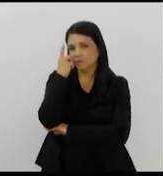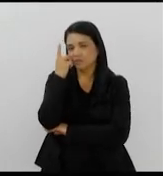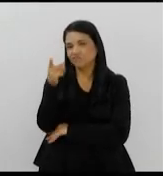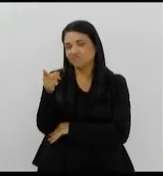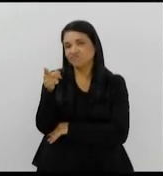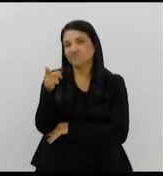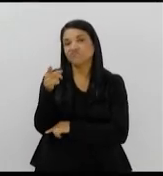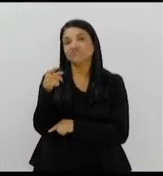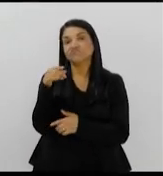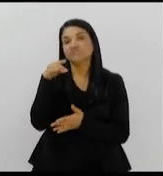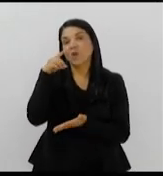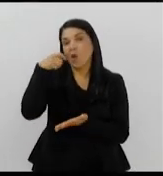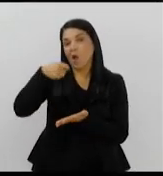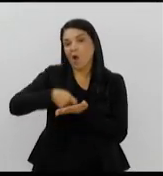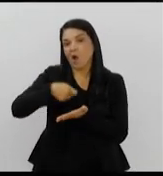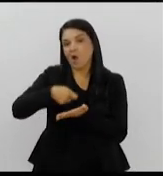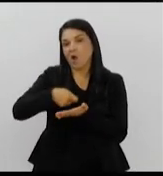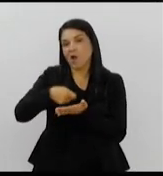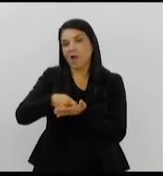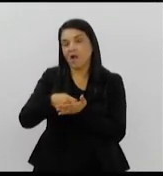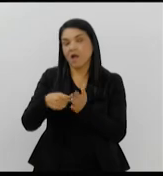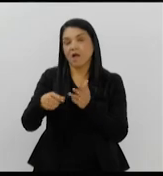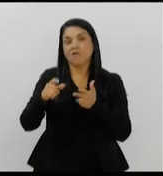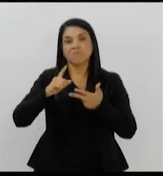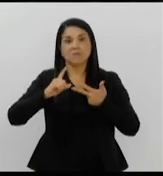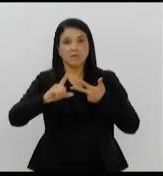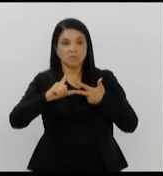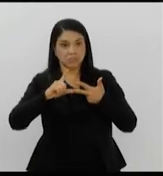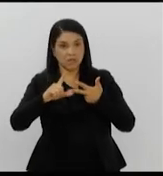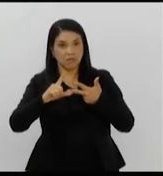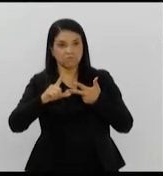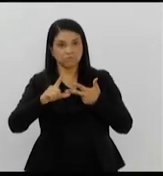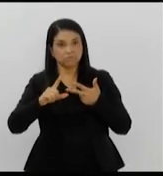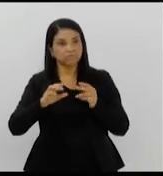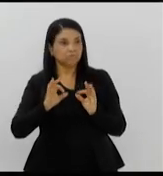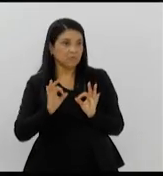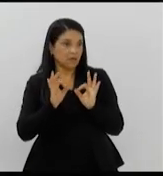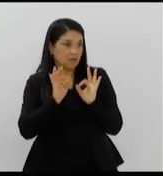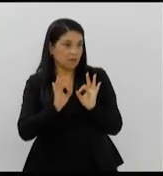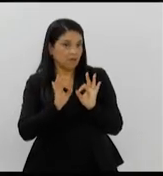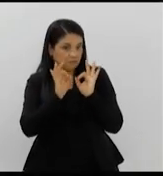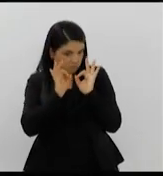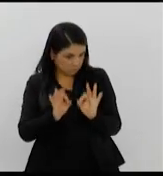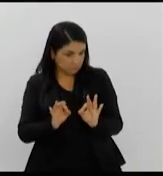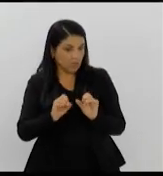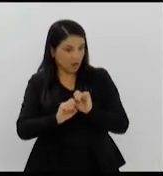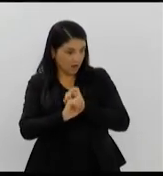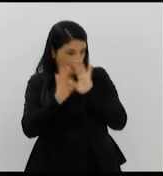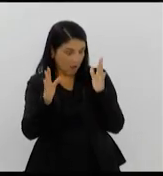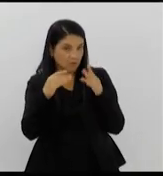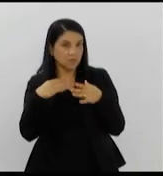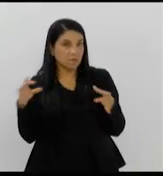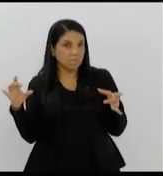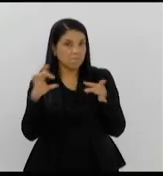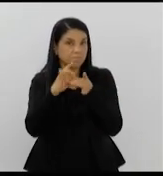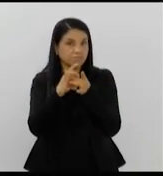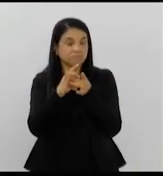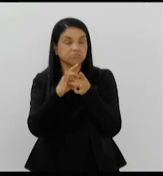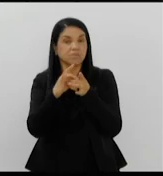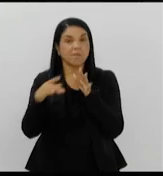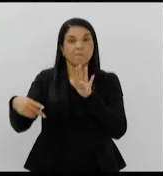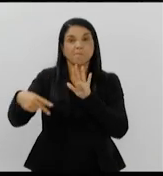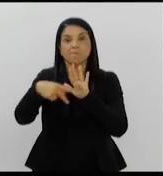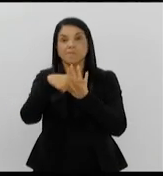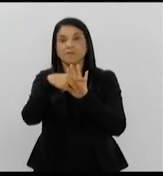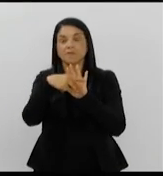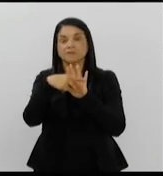compete legislar. É evidente que sim, ele é do Poder Legislativo, logo